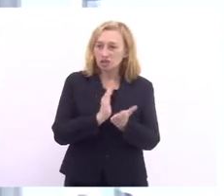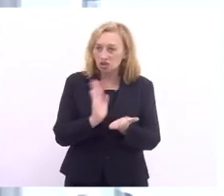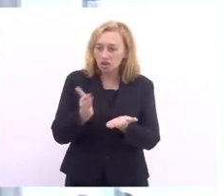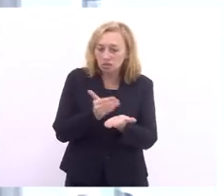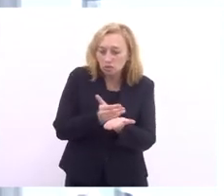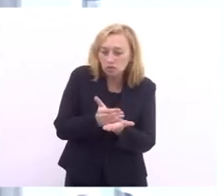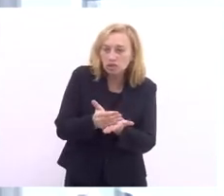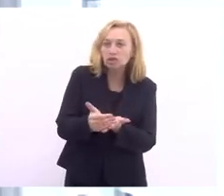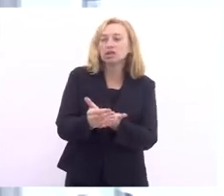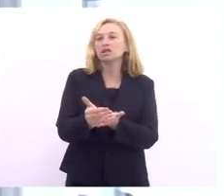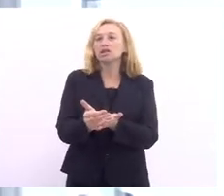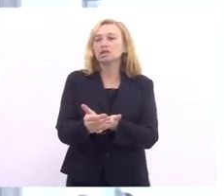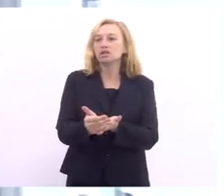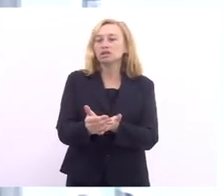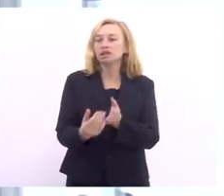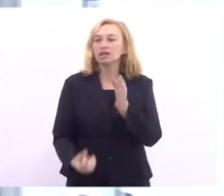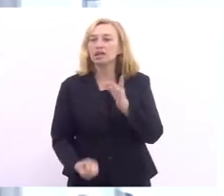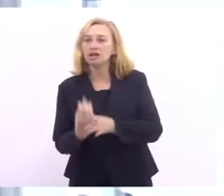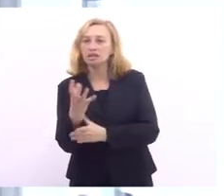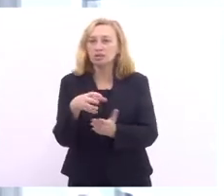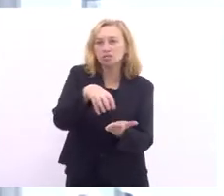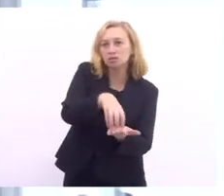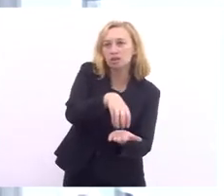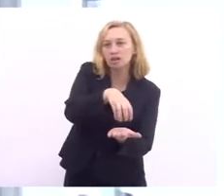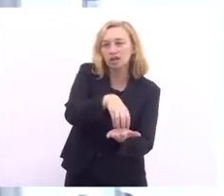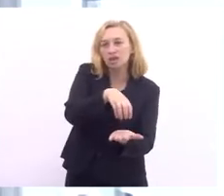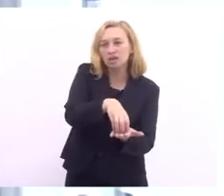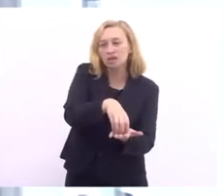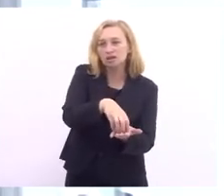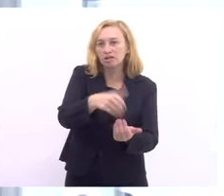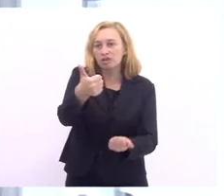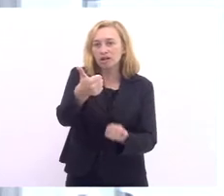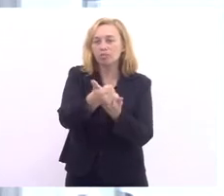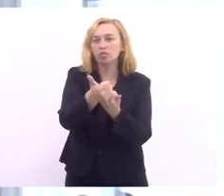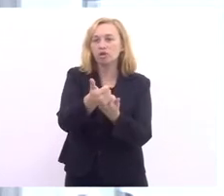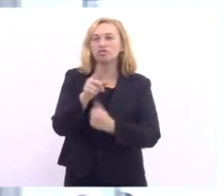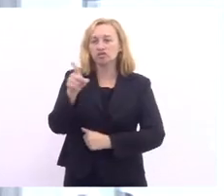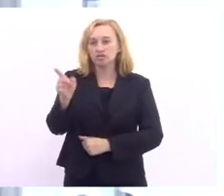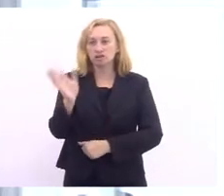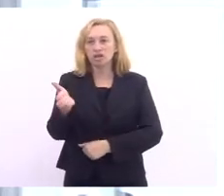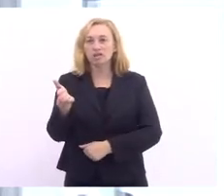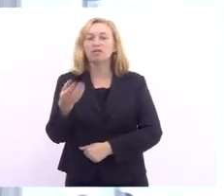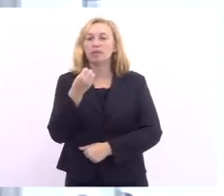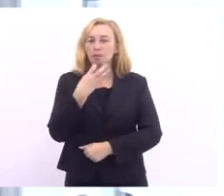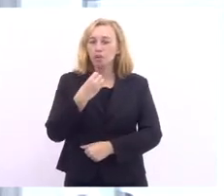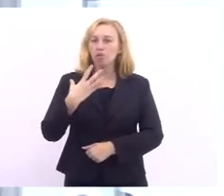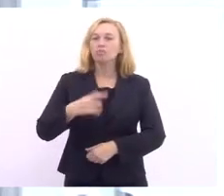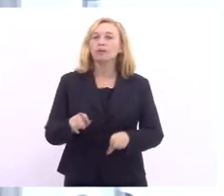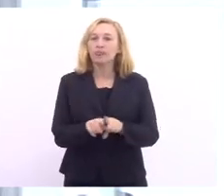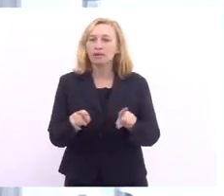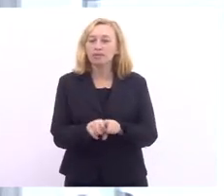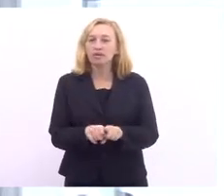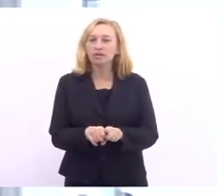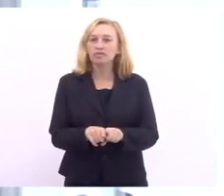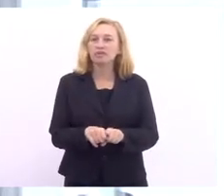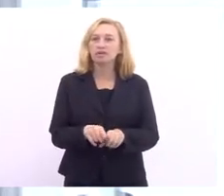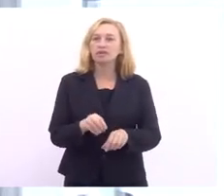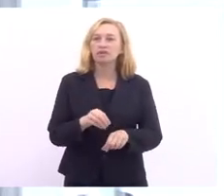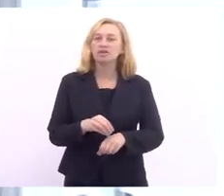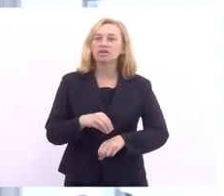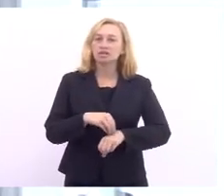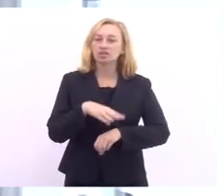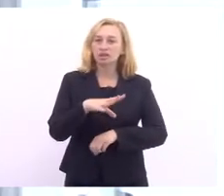início a nem no seu lançamento da rede né ela tá e nem tão é muito significativo também fazer esse